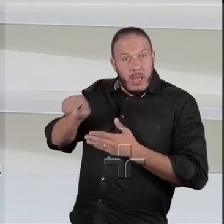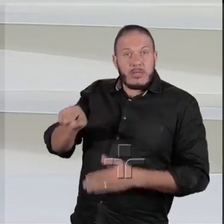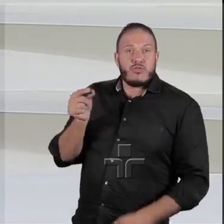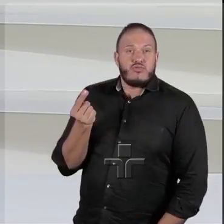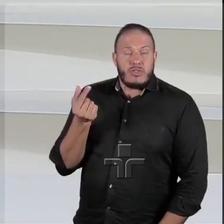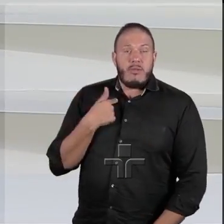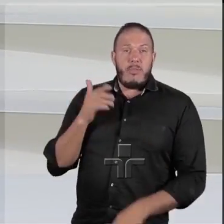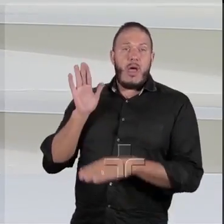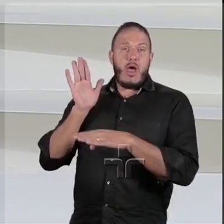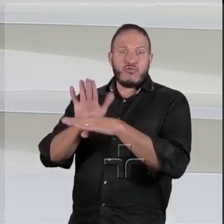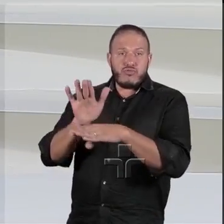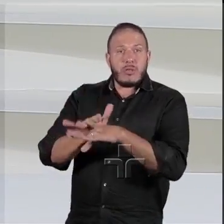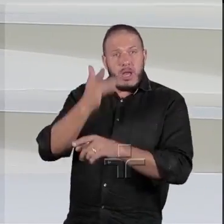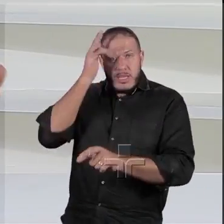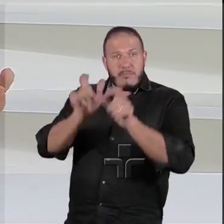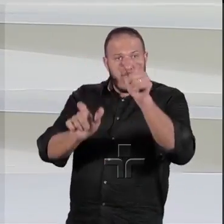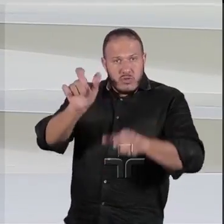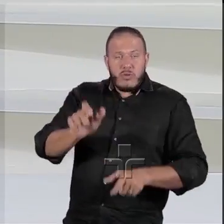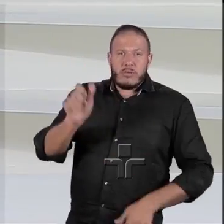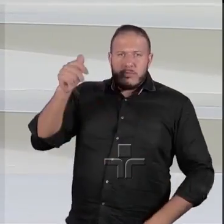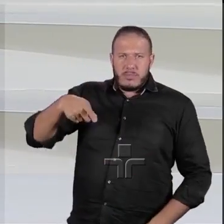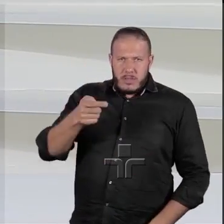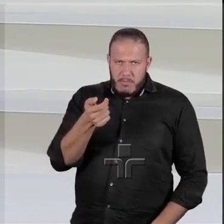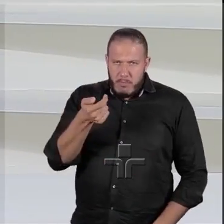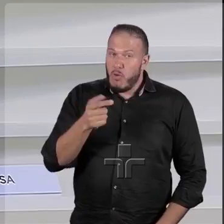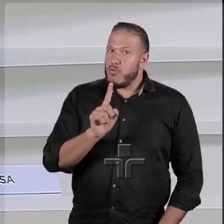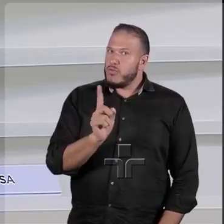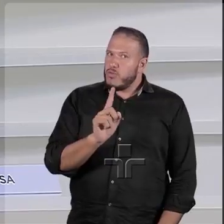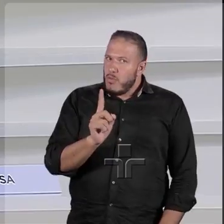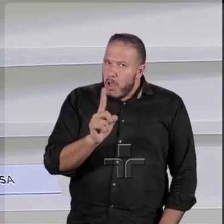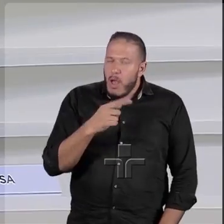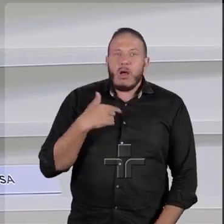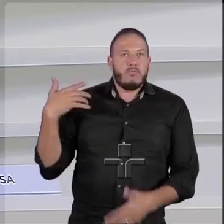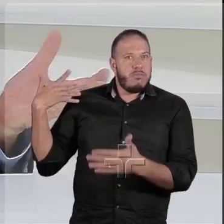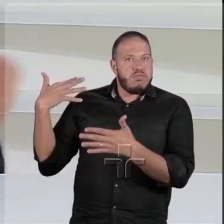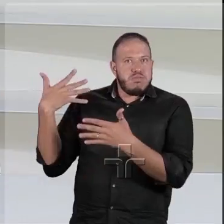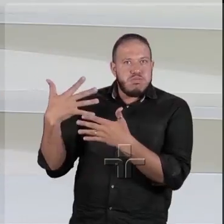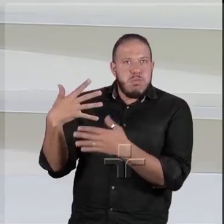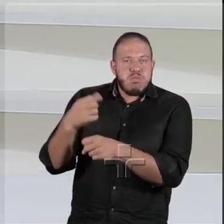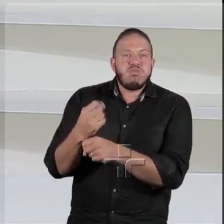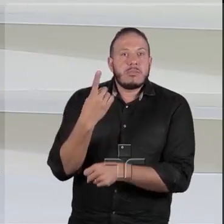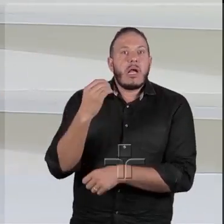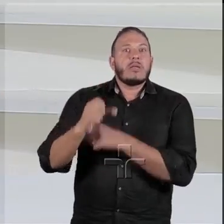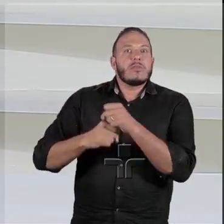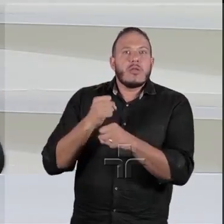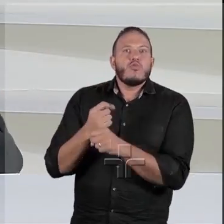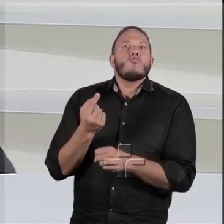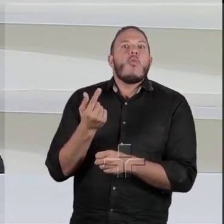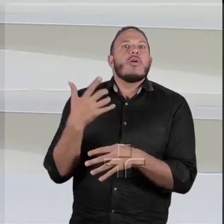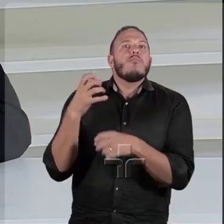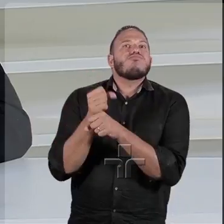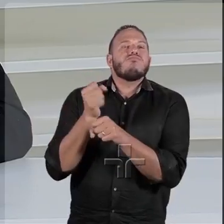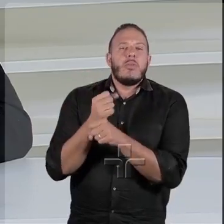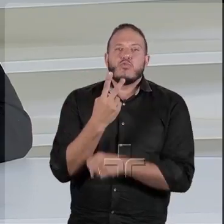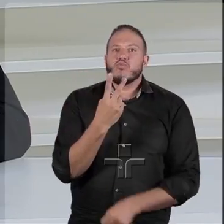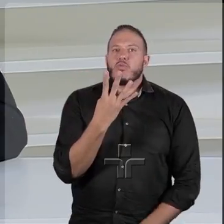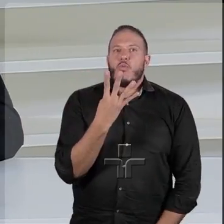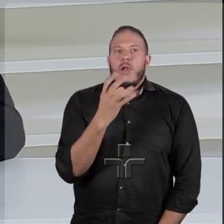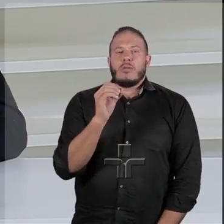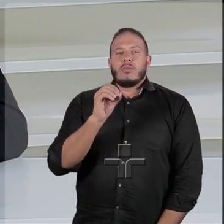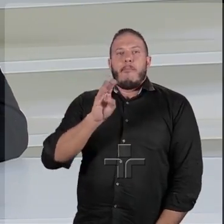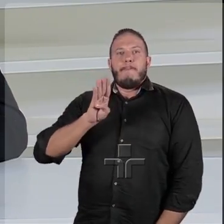financiar a transição na Previdência. Não é pouco. É bastante. Em 10 anos seriam 240 bilhões. Mas